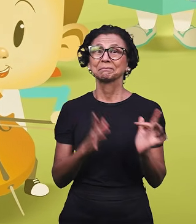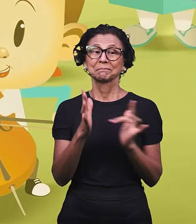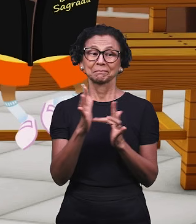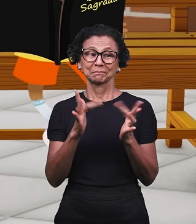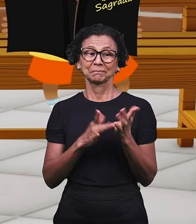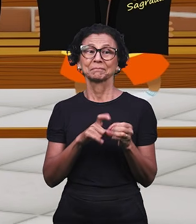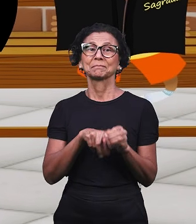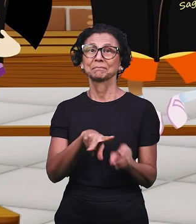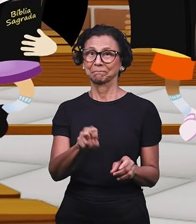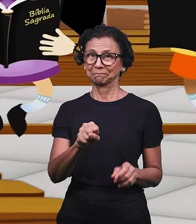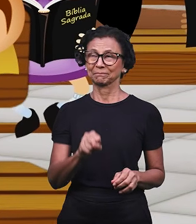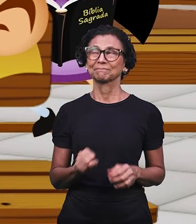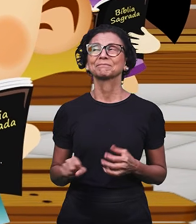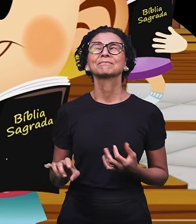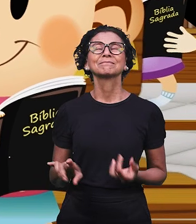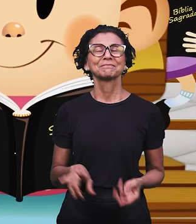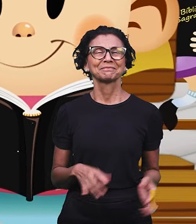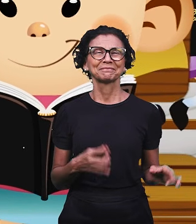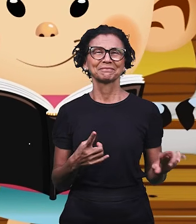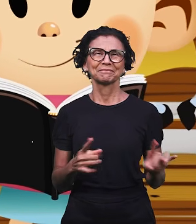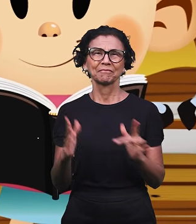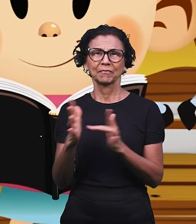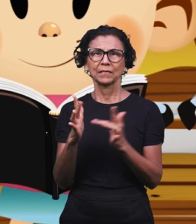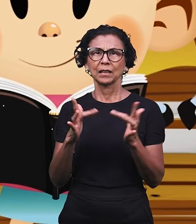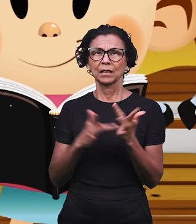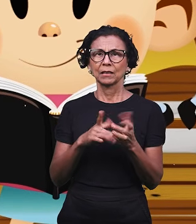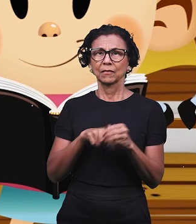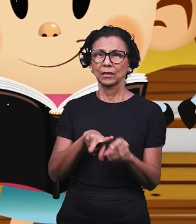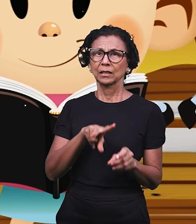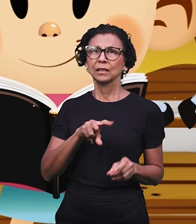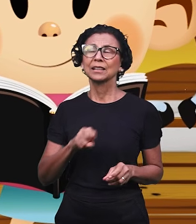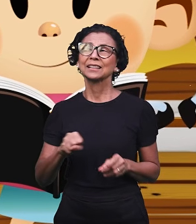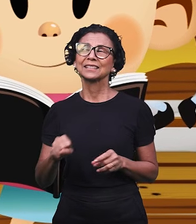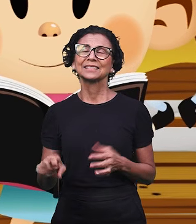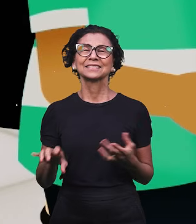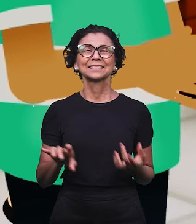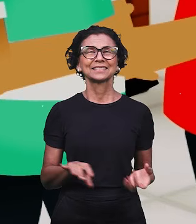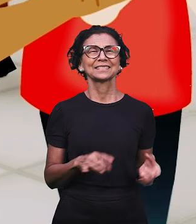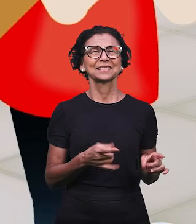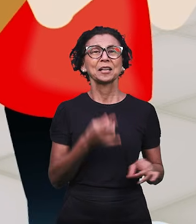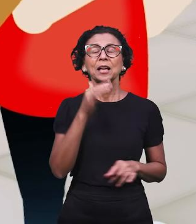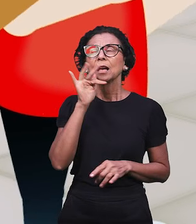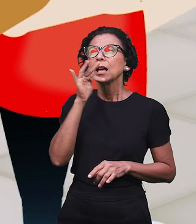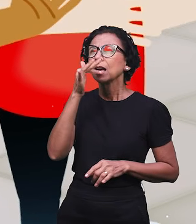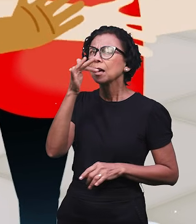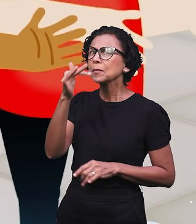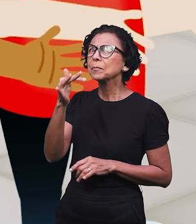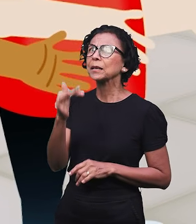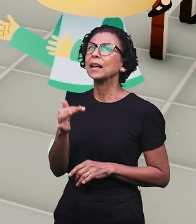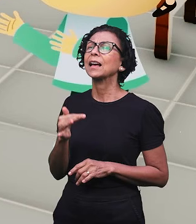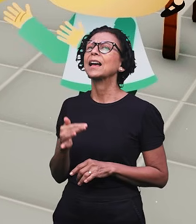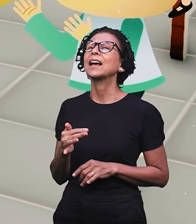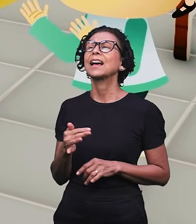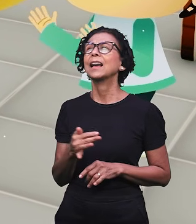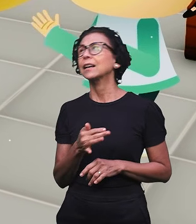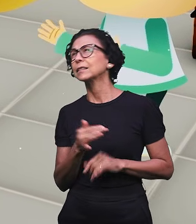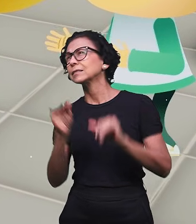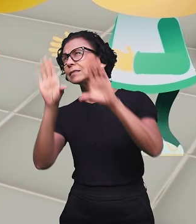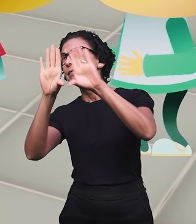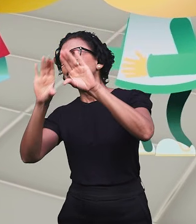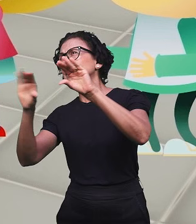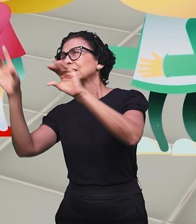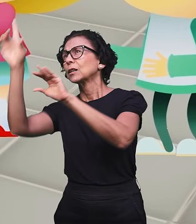Ele virá arrebatar, Ele virá, não tardará. Ele virá